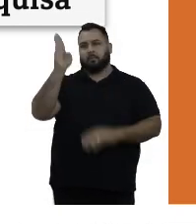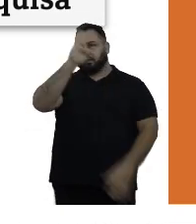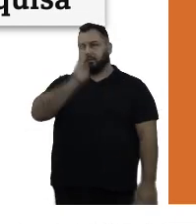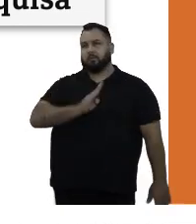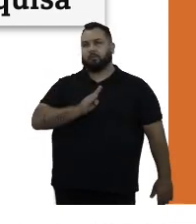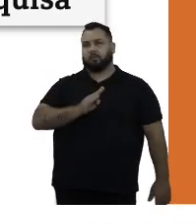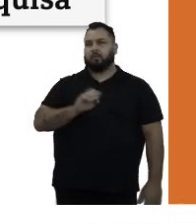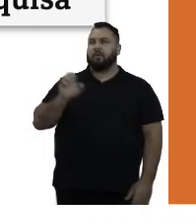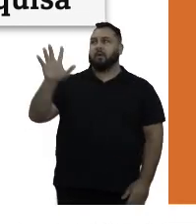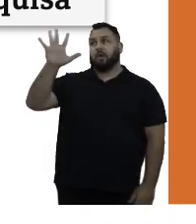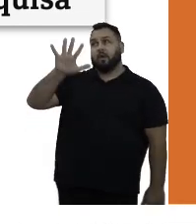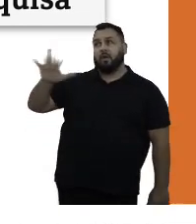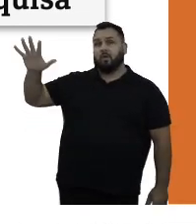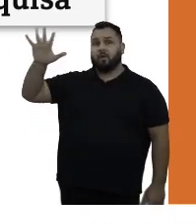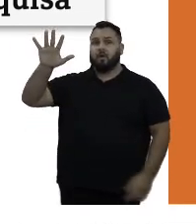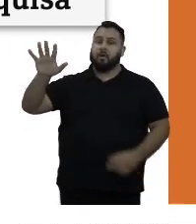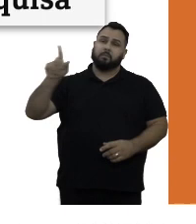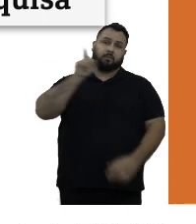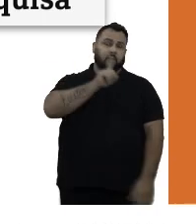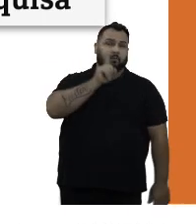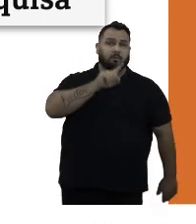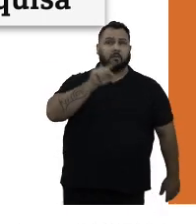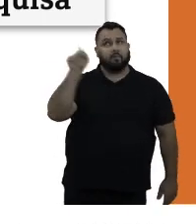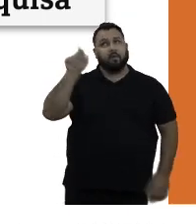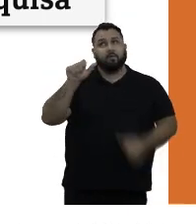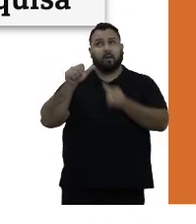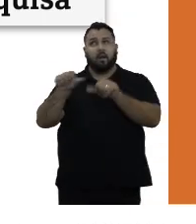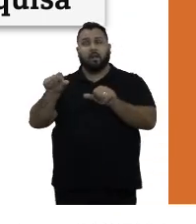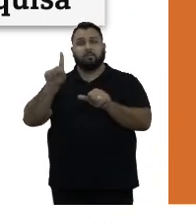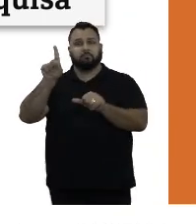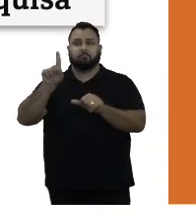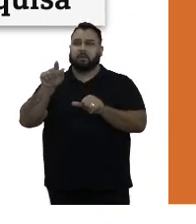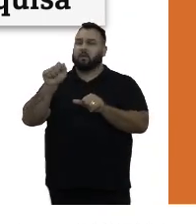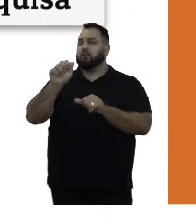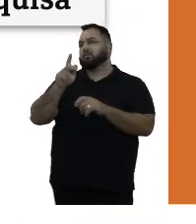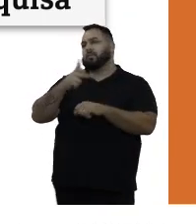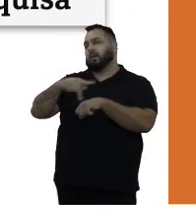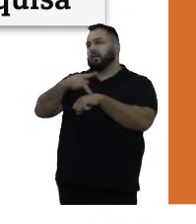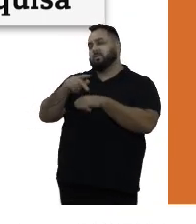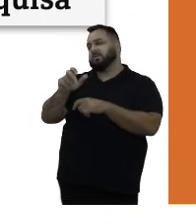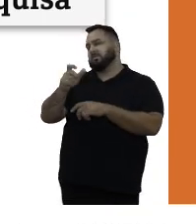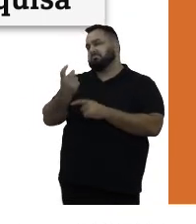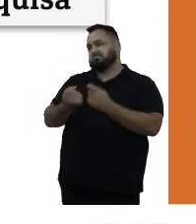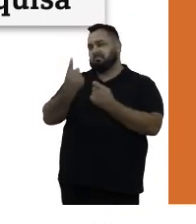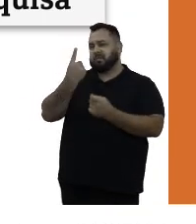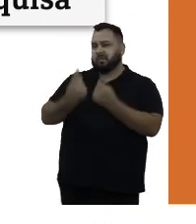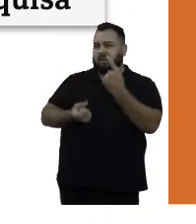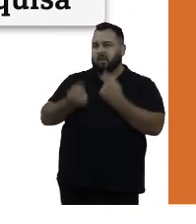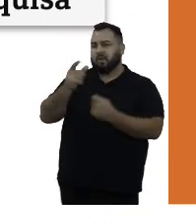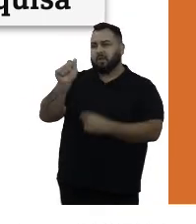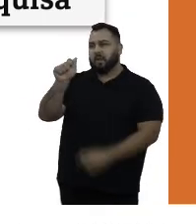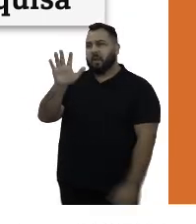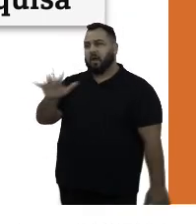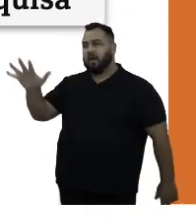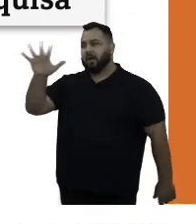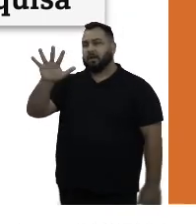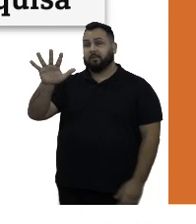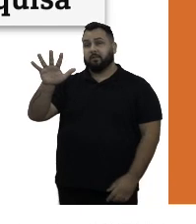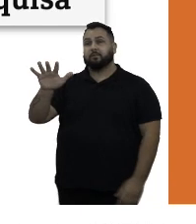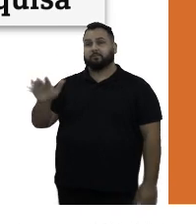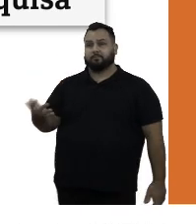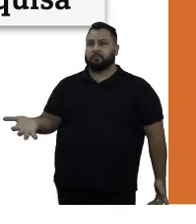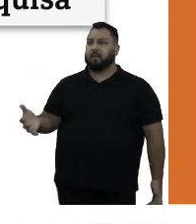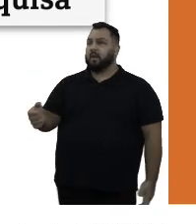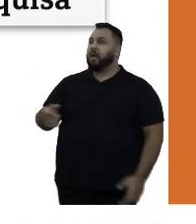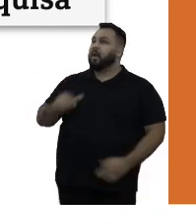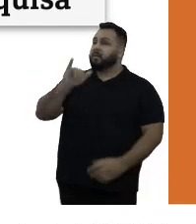por enquanto na Europa, nos Estados Unidos e em alguns países da Ásia. Mas para a gente ver que a inteligência artificial, de fato,